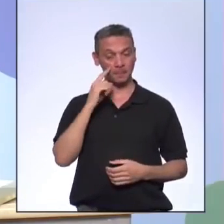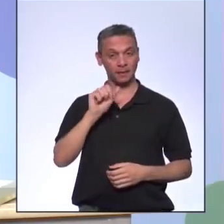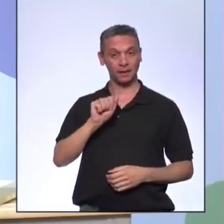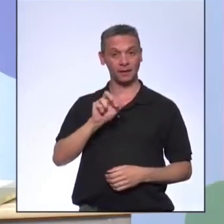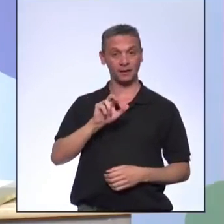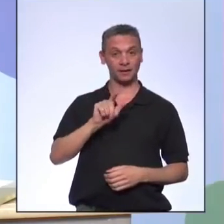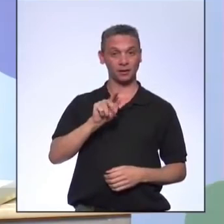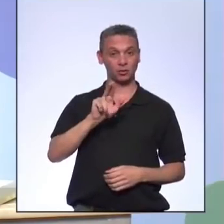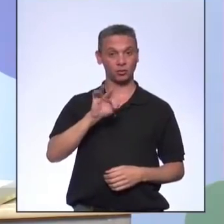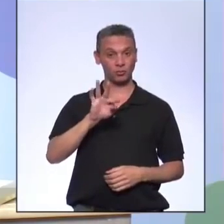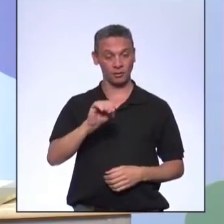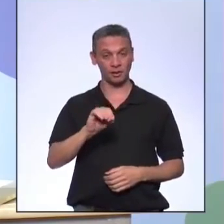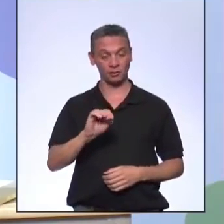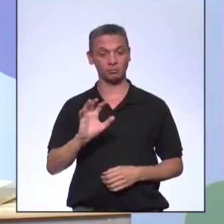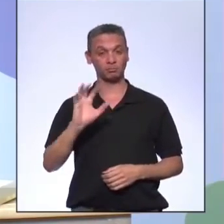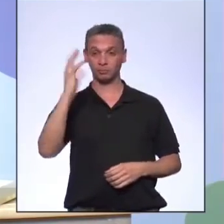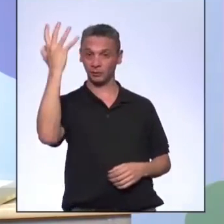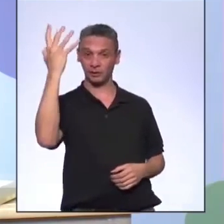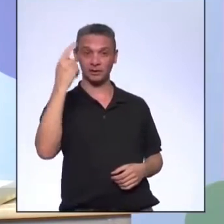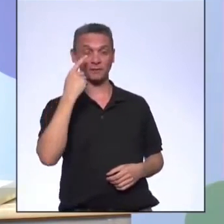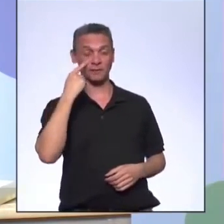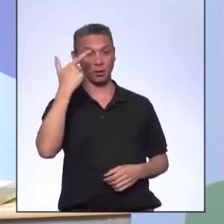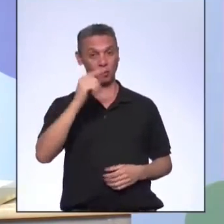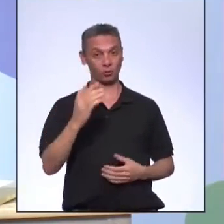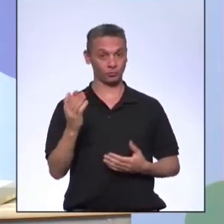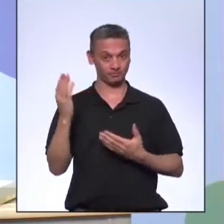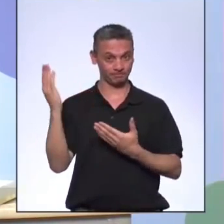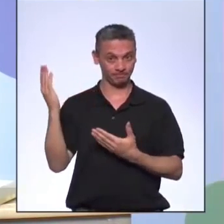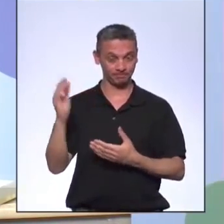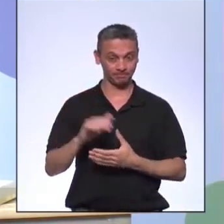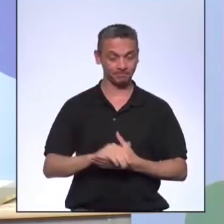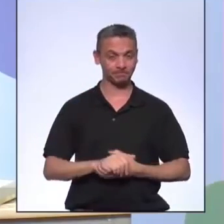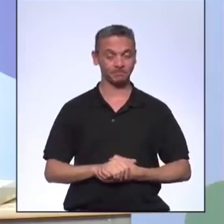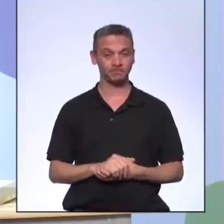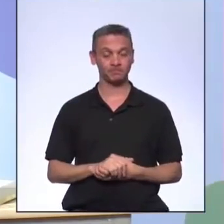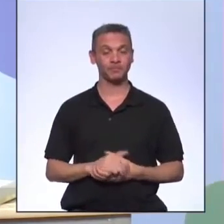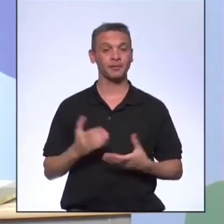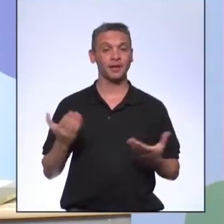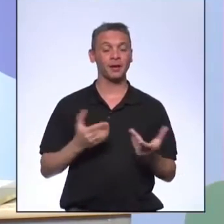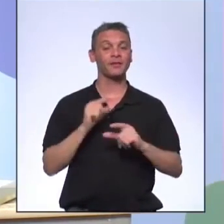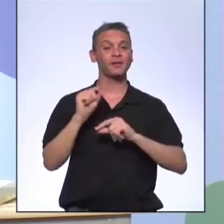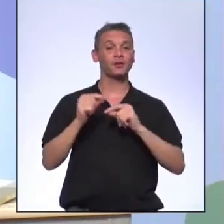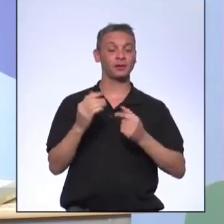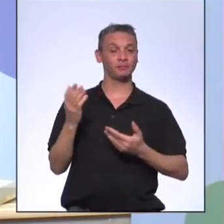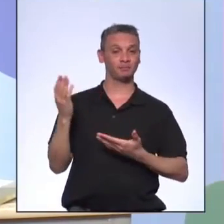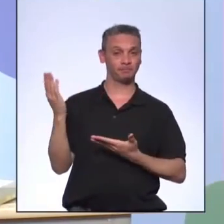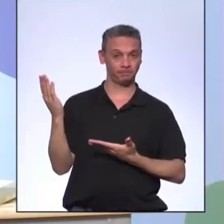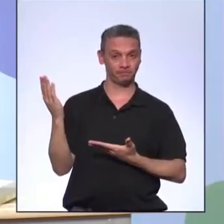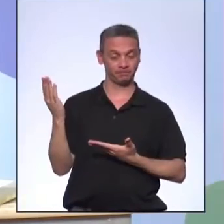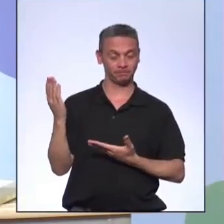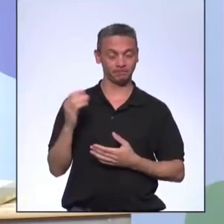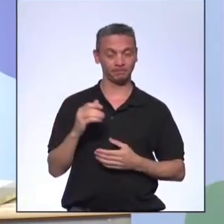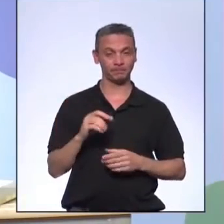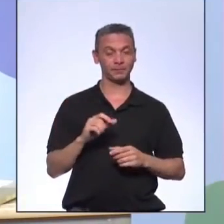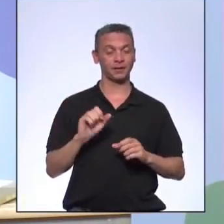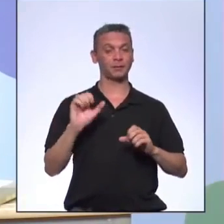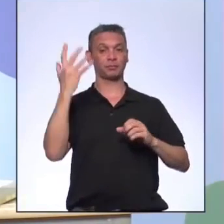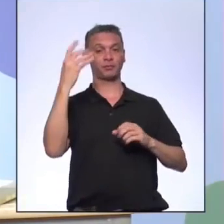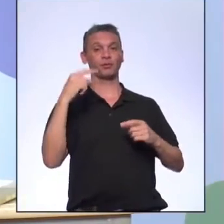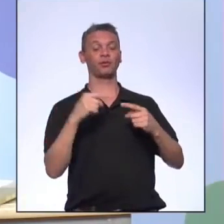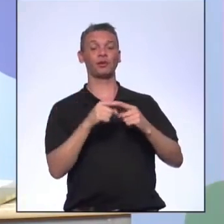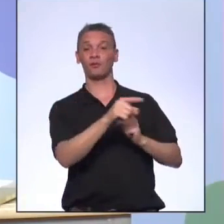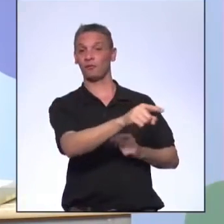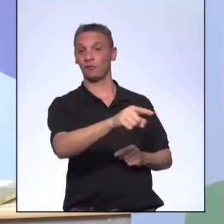de causa e efeito, vamos lá. Nós vamos trabalhar esse argumento de causa e efeito agora